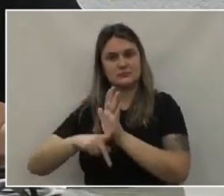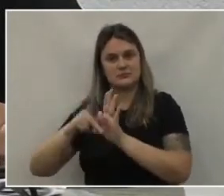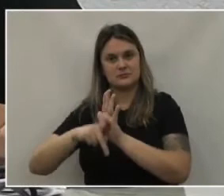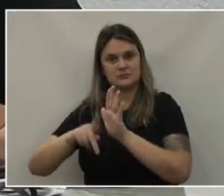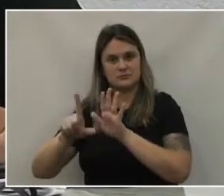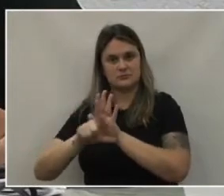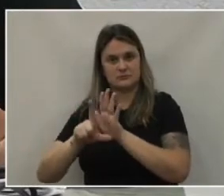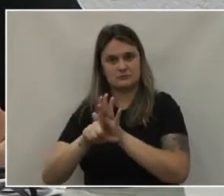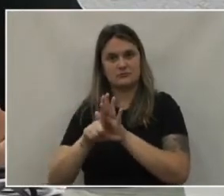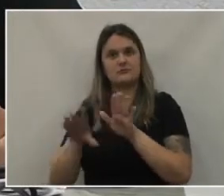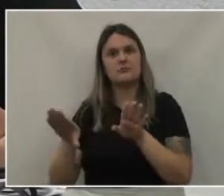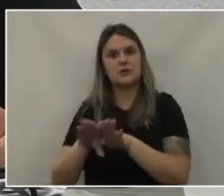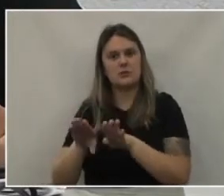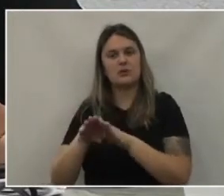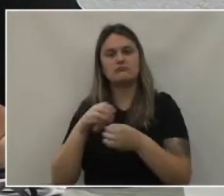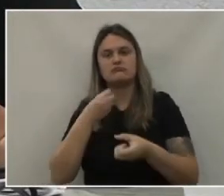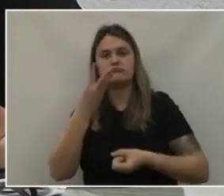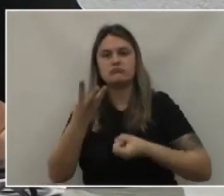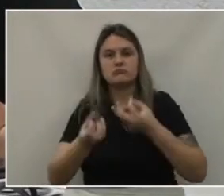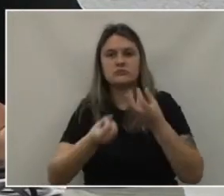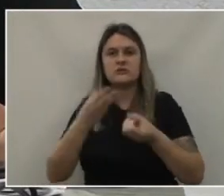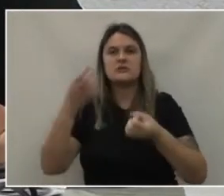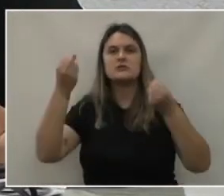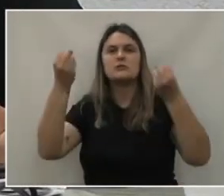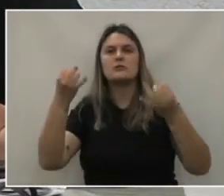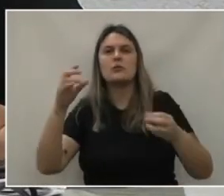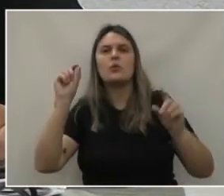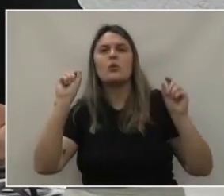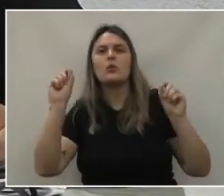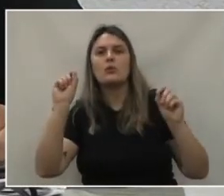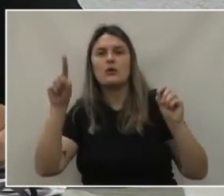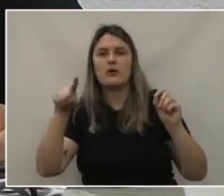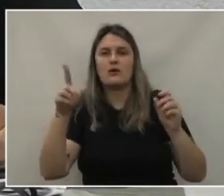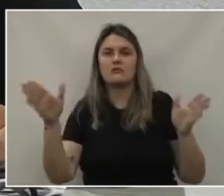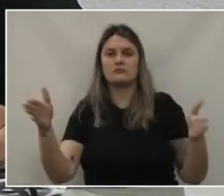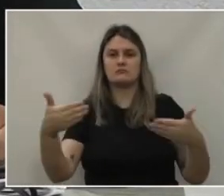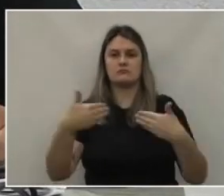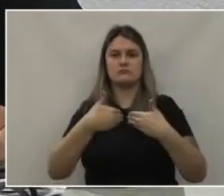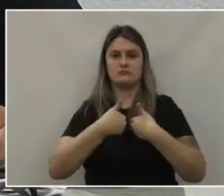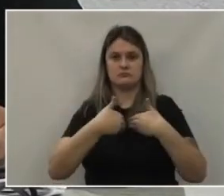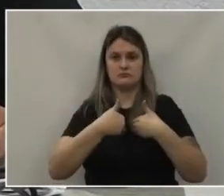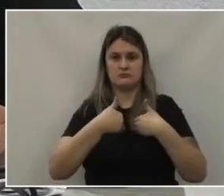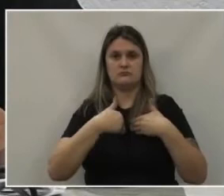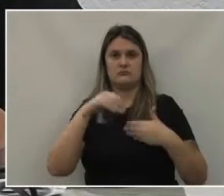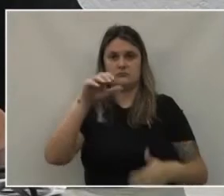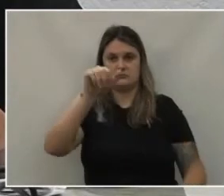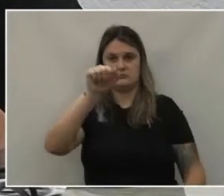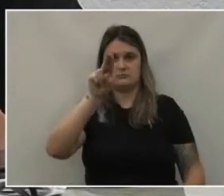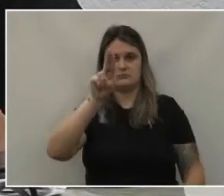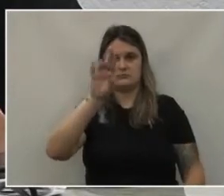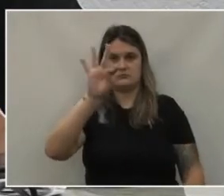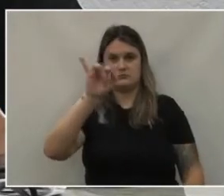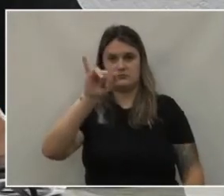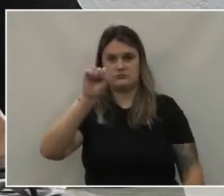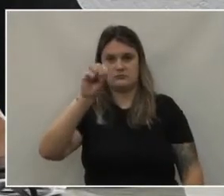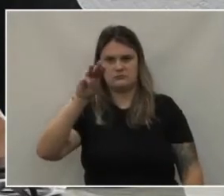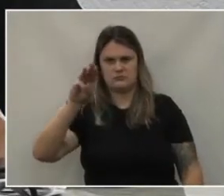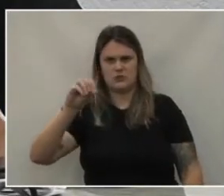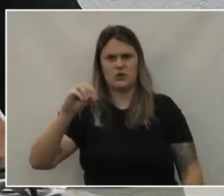e também explanar mais sobre o autismo, algo que temos que debater